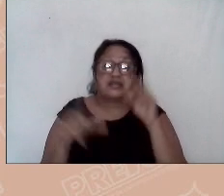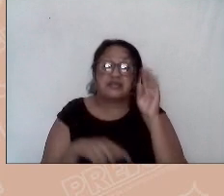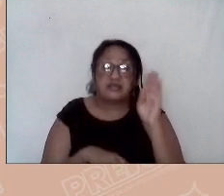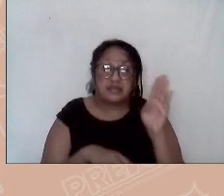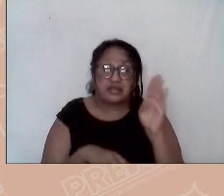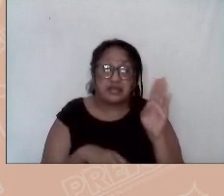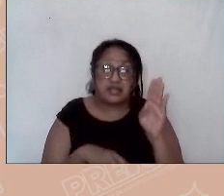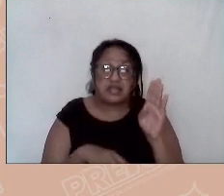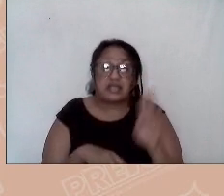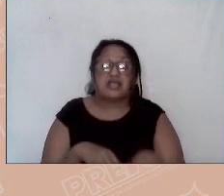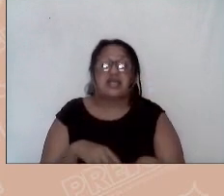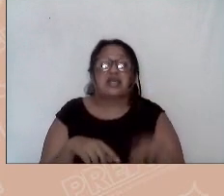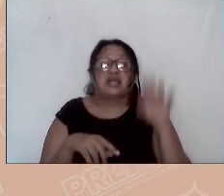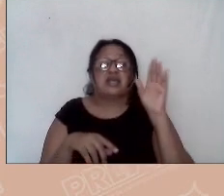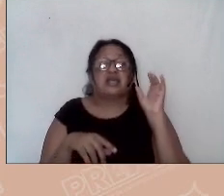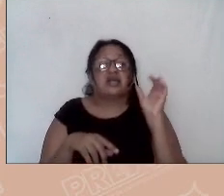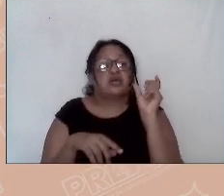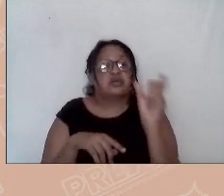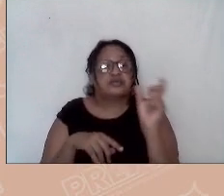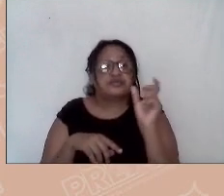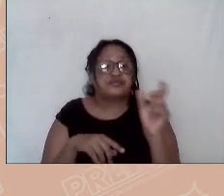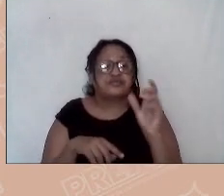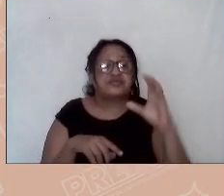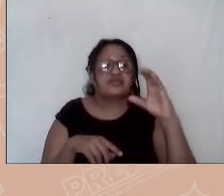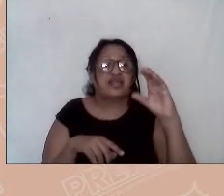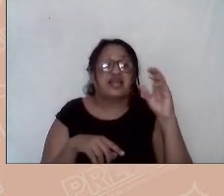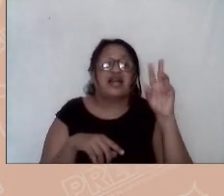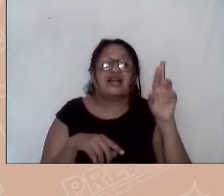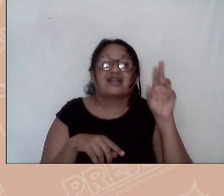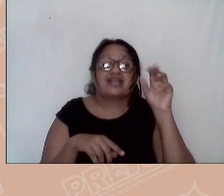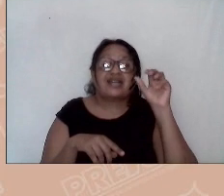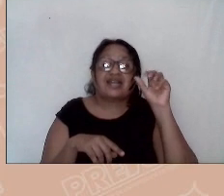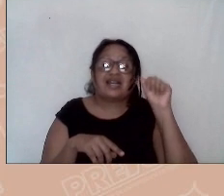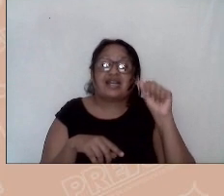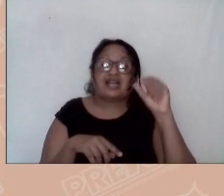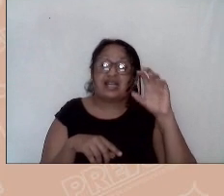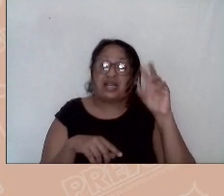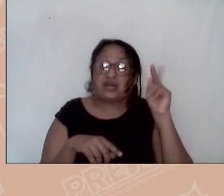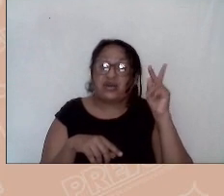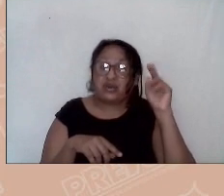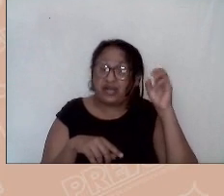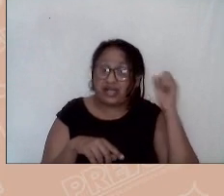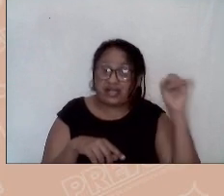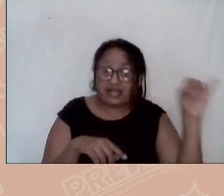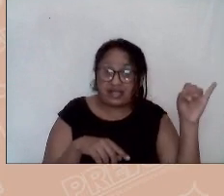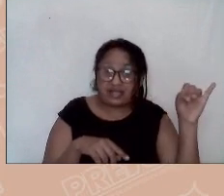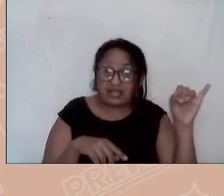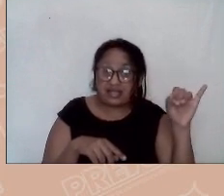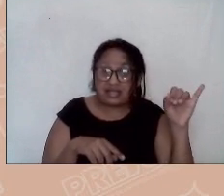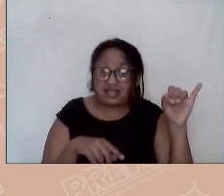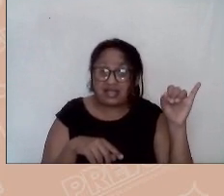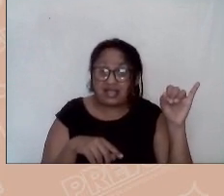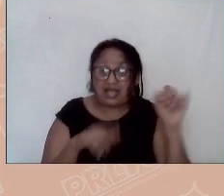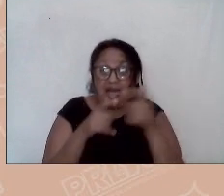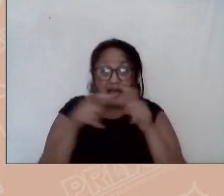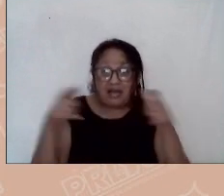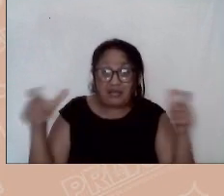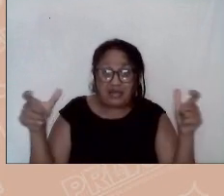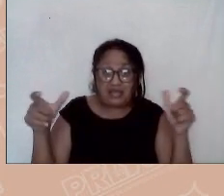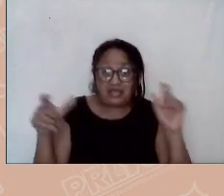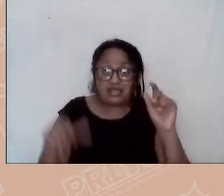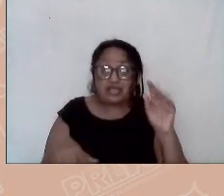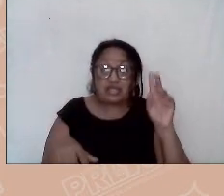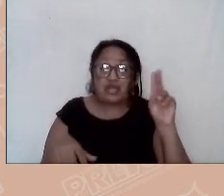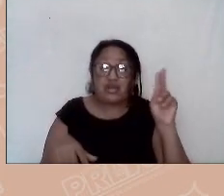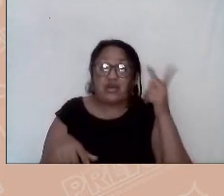cracker abrange o termo hacker não é o contrário ele disse que o hacker pode ser um cracker né que o